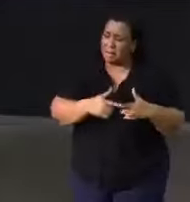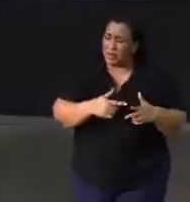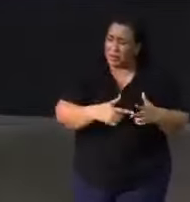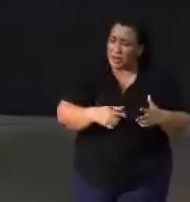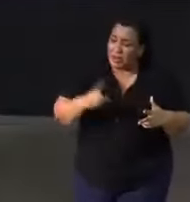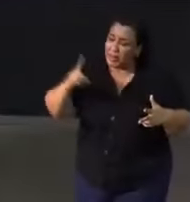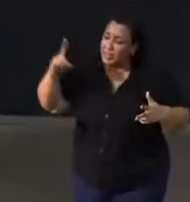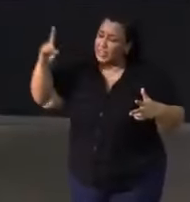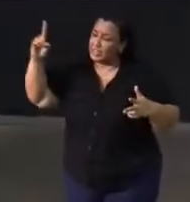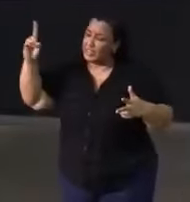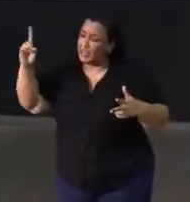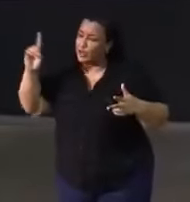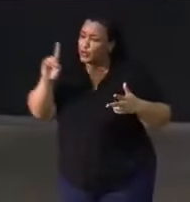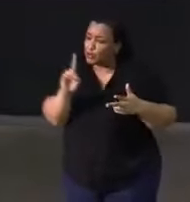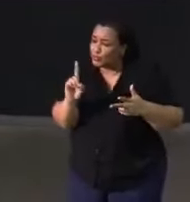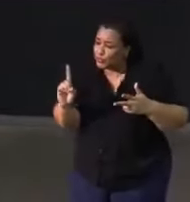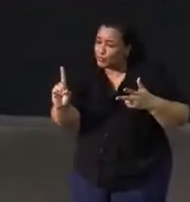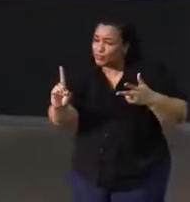vai lutar por você.